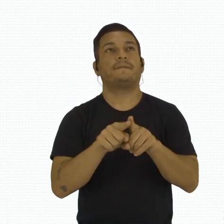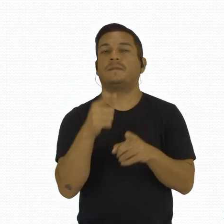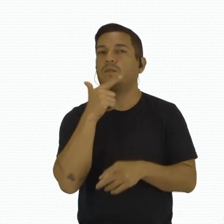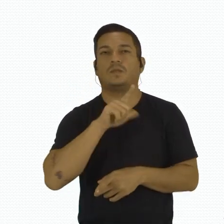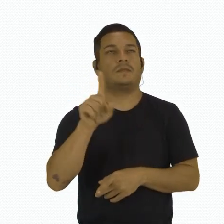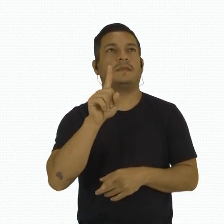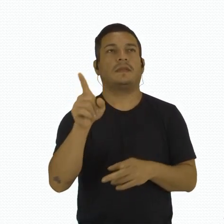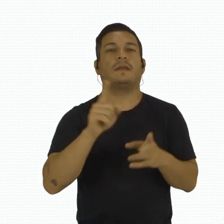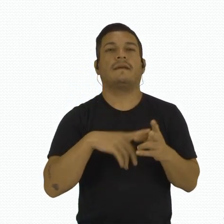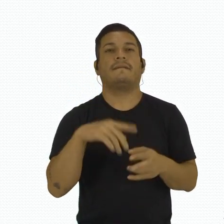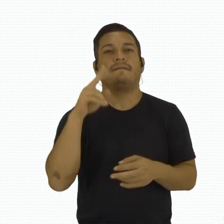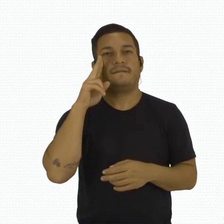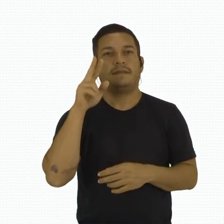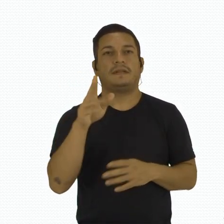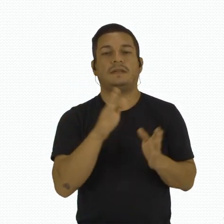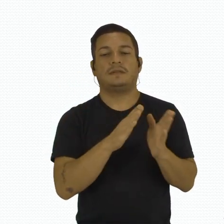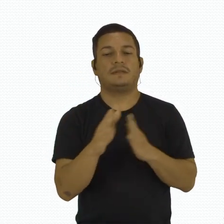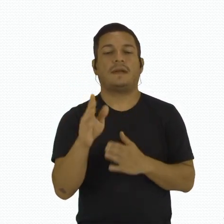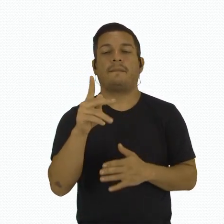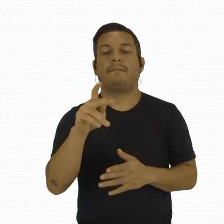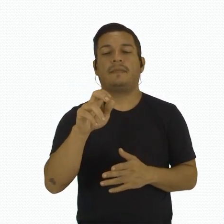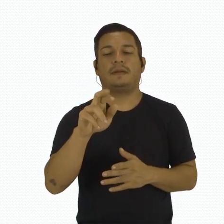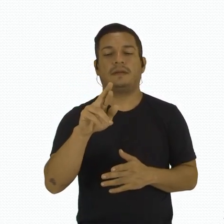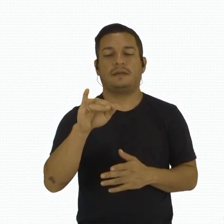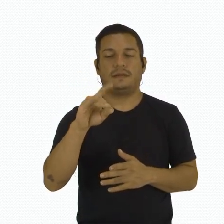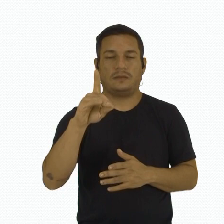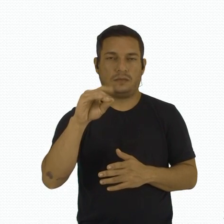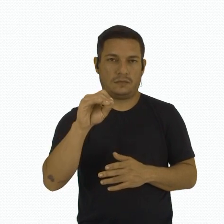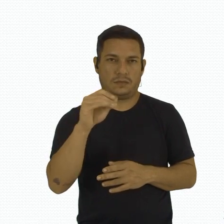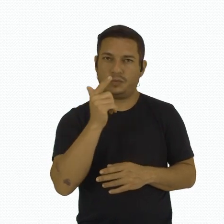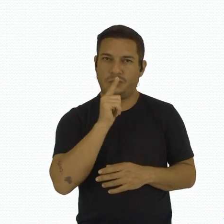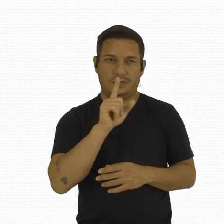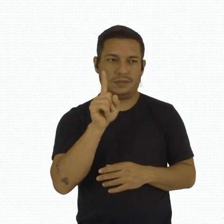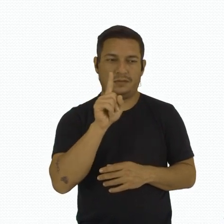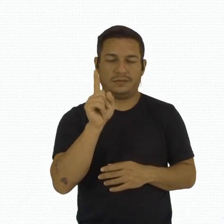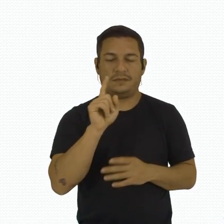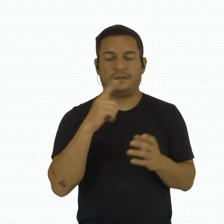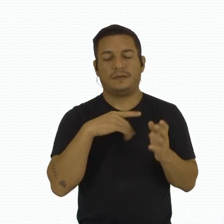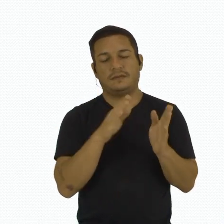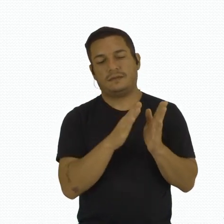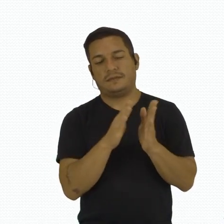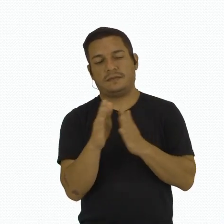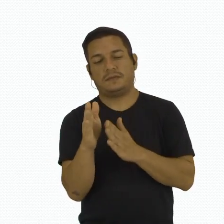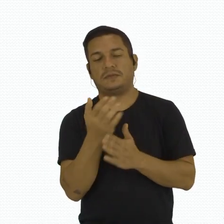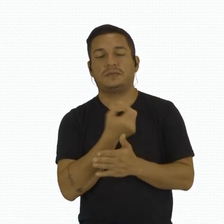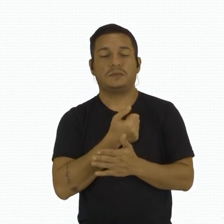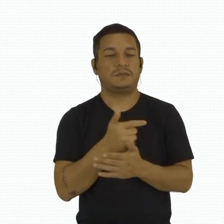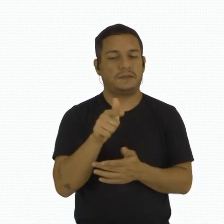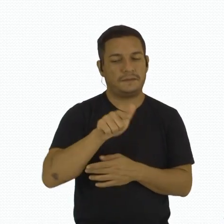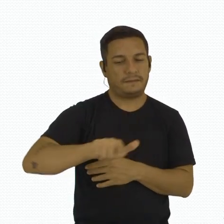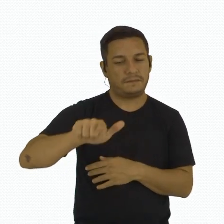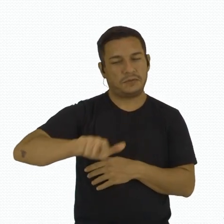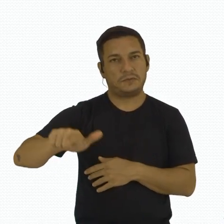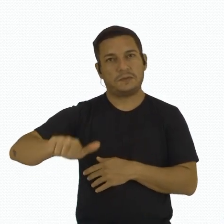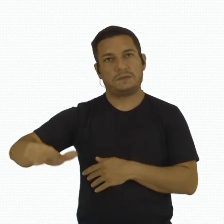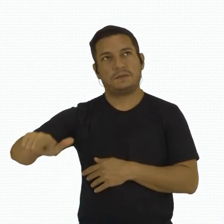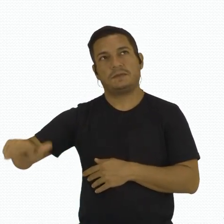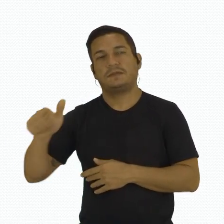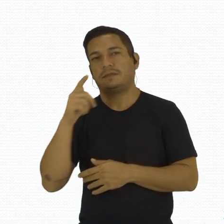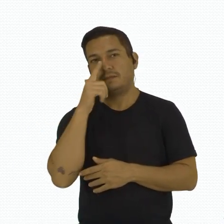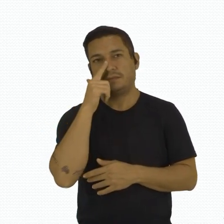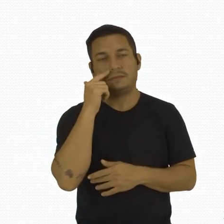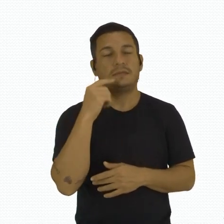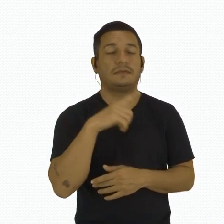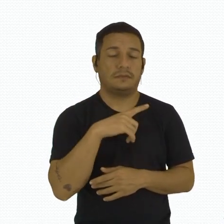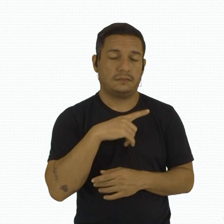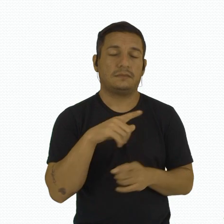consegue visualizar nenhum período. Ou seja, você não consegue visualizar uma sequência de algarismos se repetindo de forma ordenada. Então aí nós